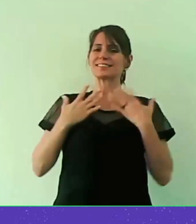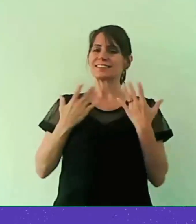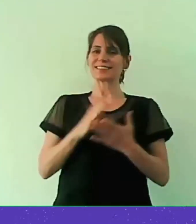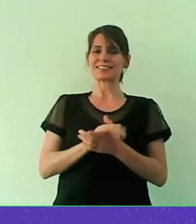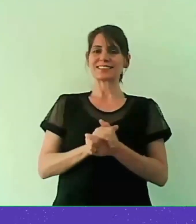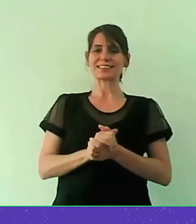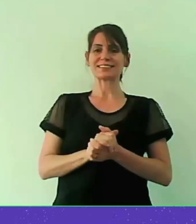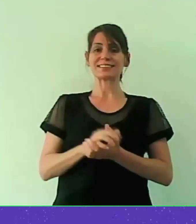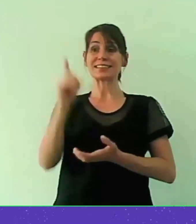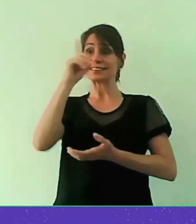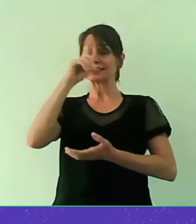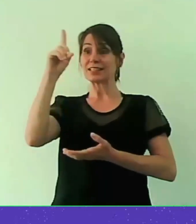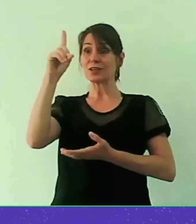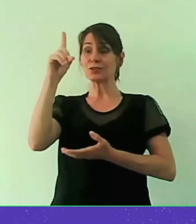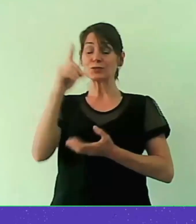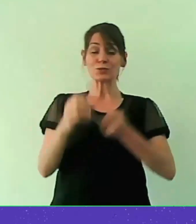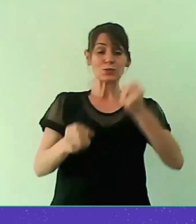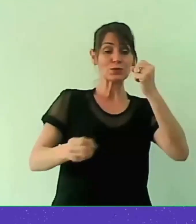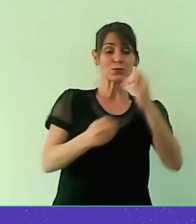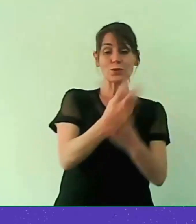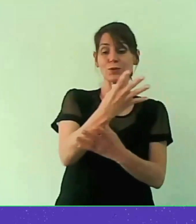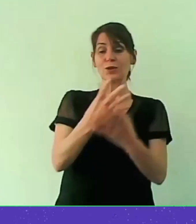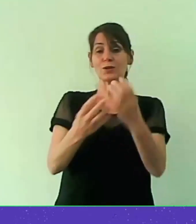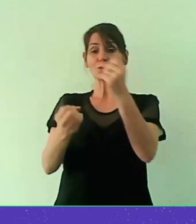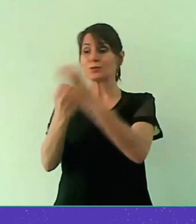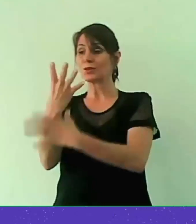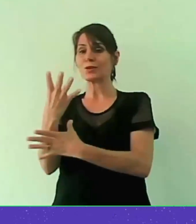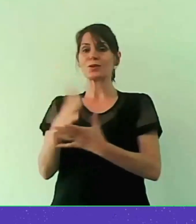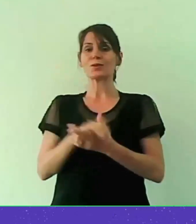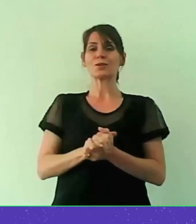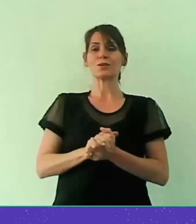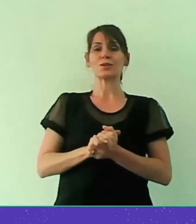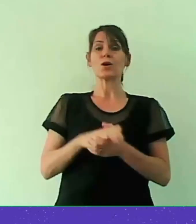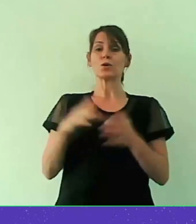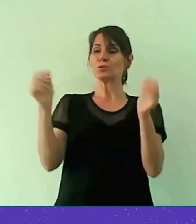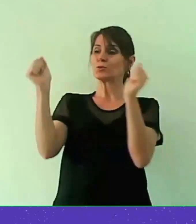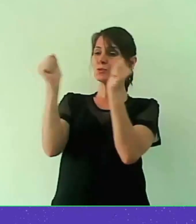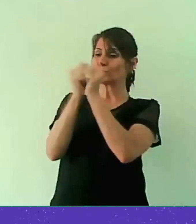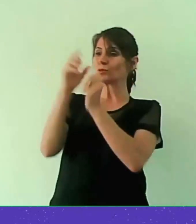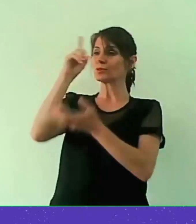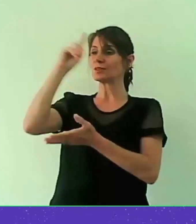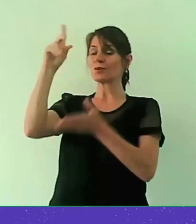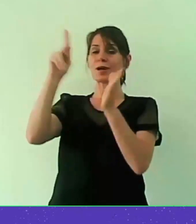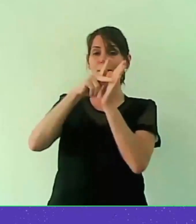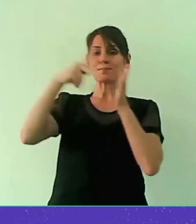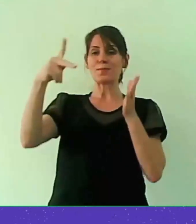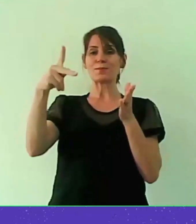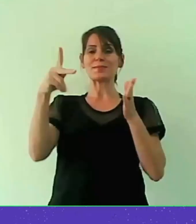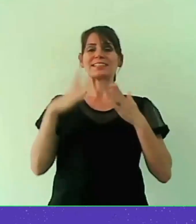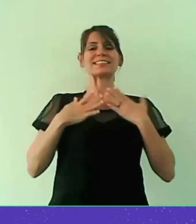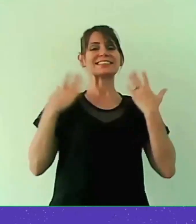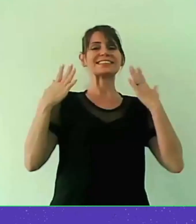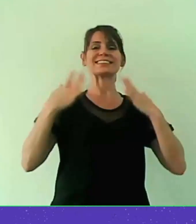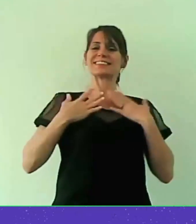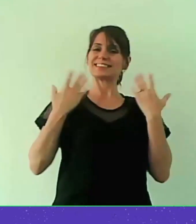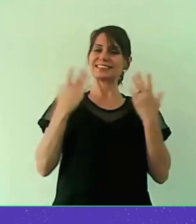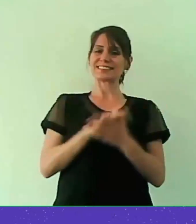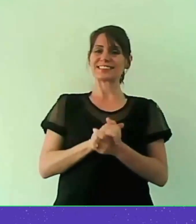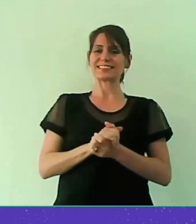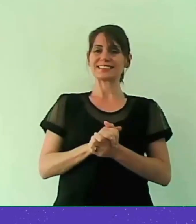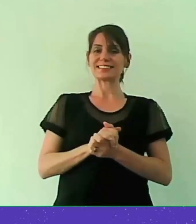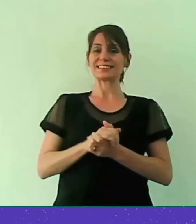nos criou para introduzir nele, que é a própria alegria. Ele nos